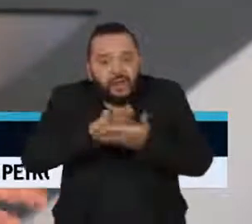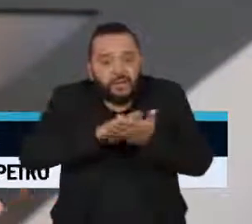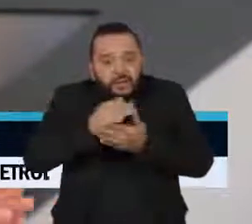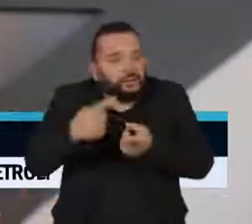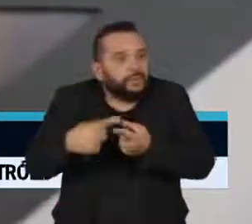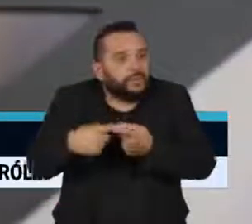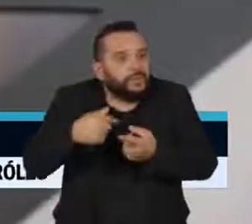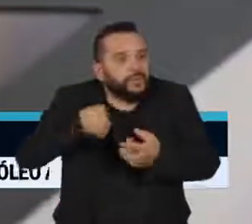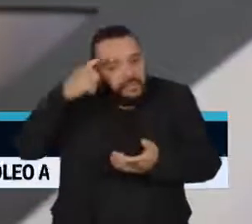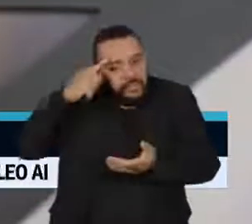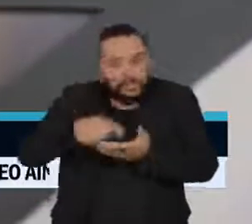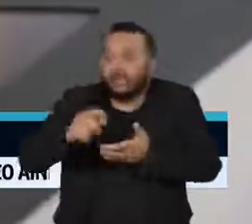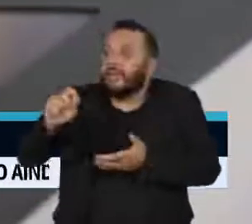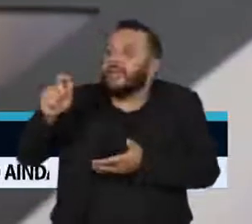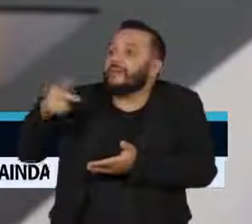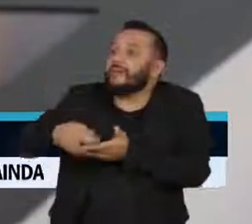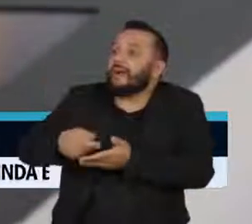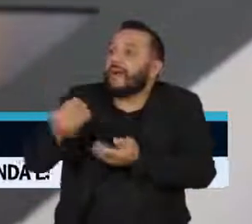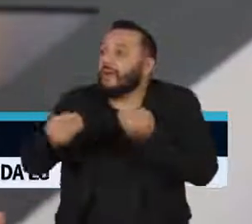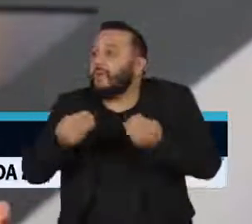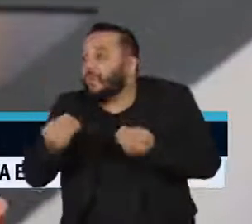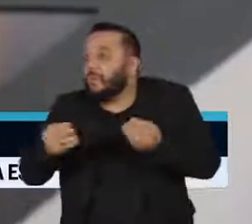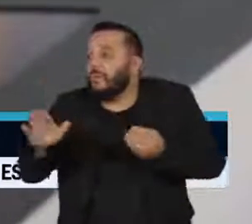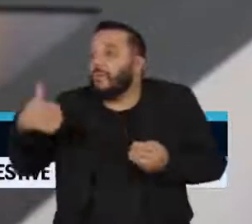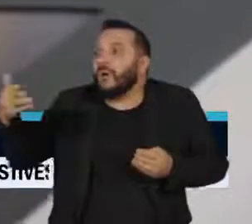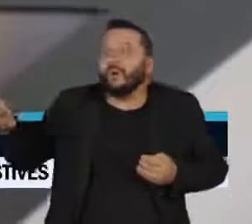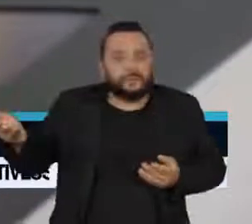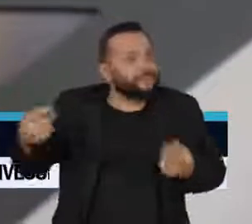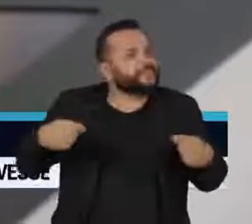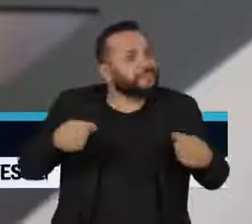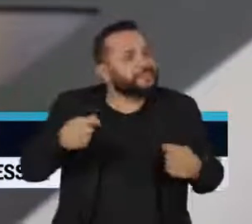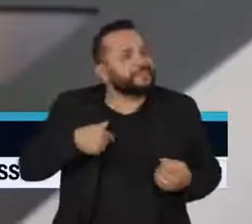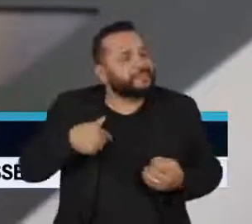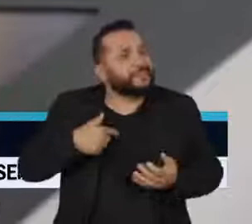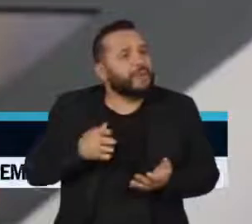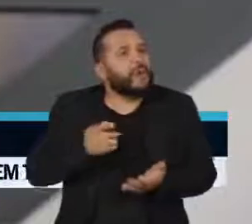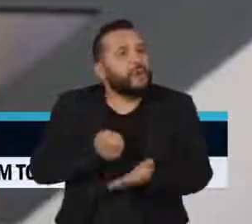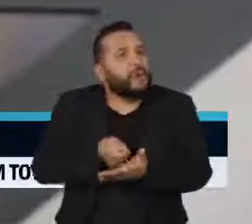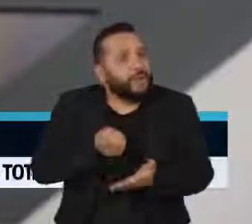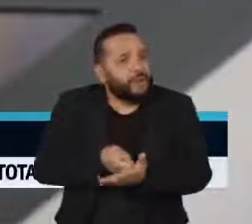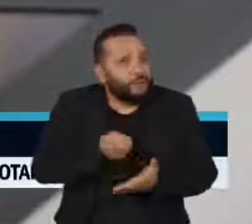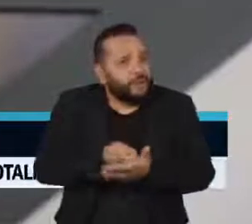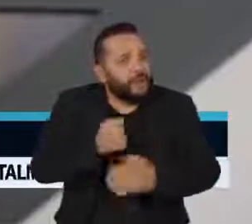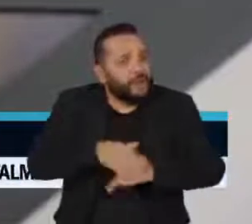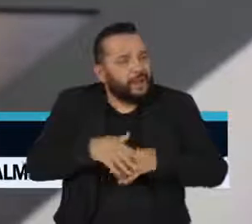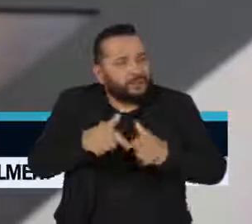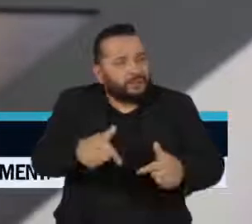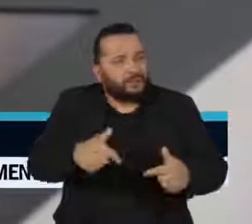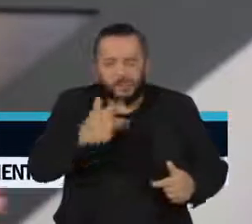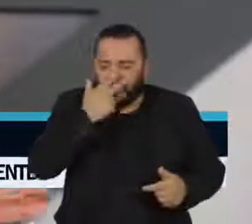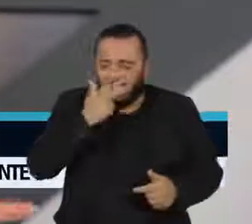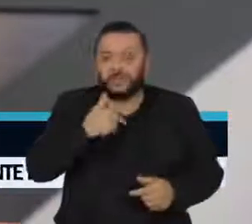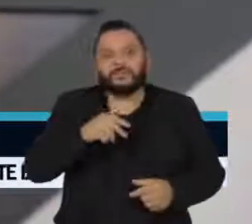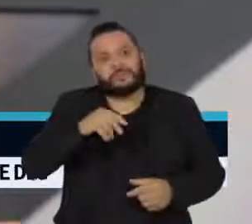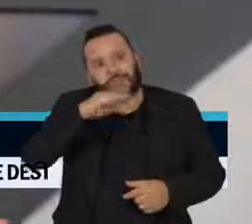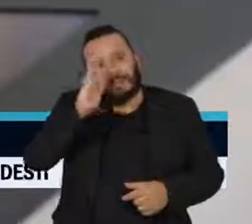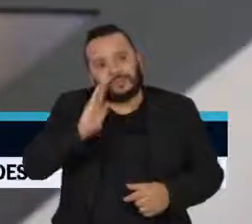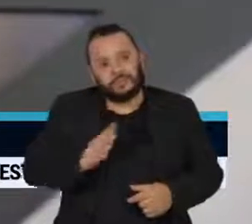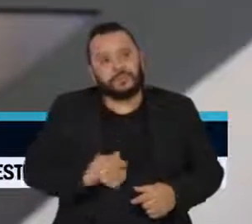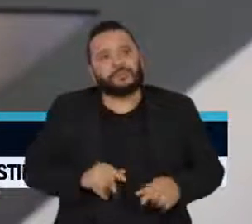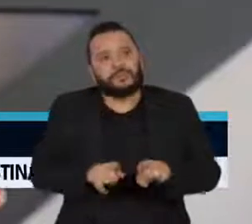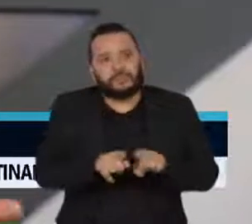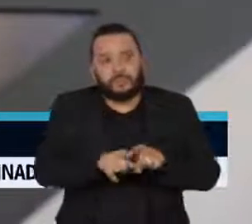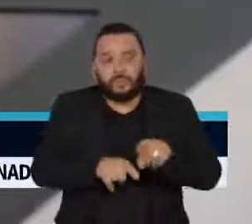quando, como, mas é isso, tem que se cobrar uma coisa e acho que o Brasil, o Lula está assumindo muito essa coisa de,